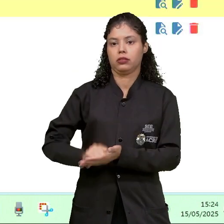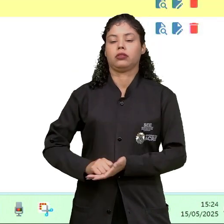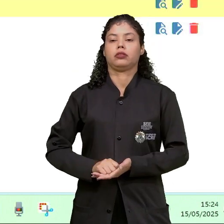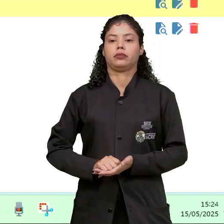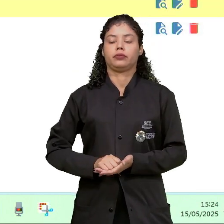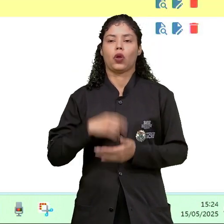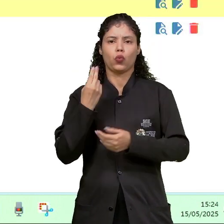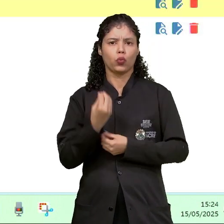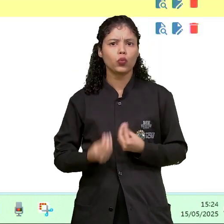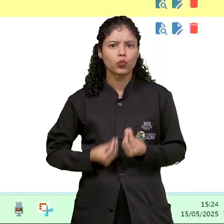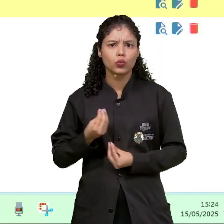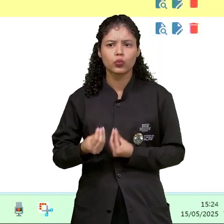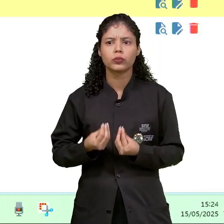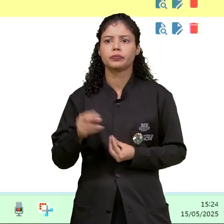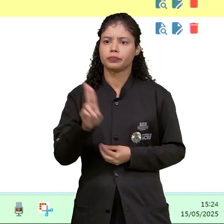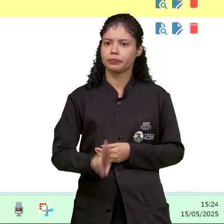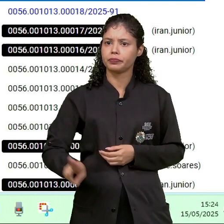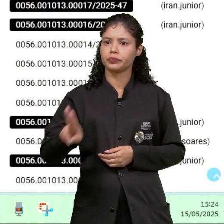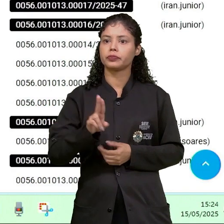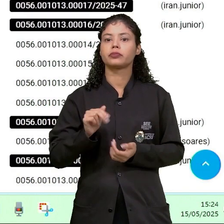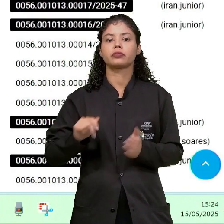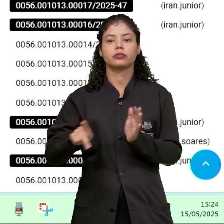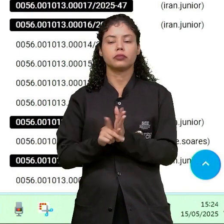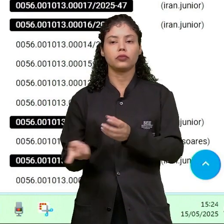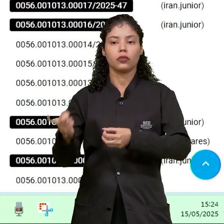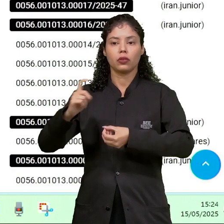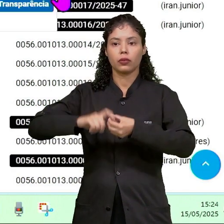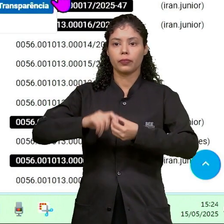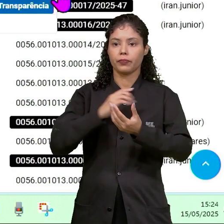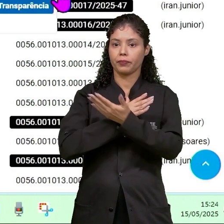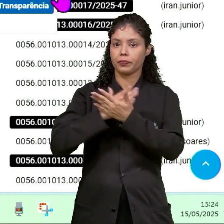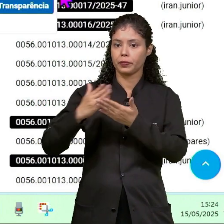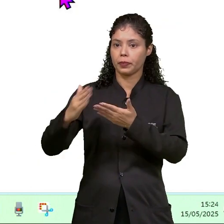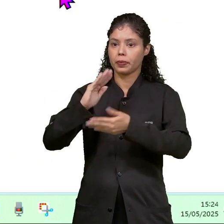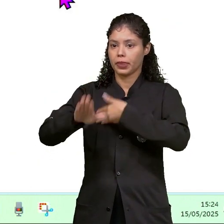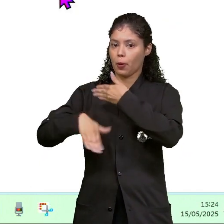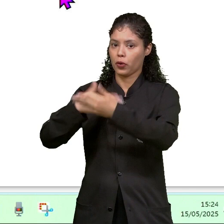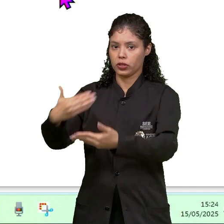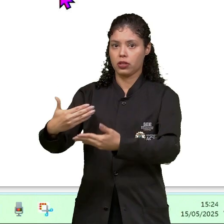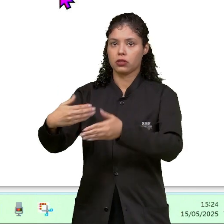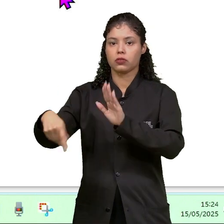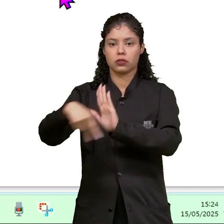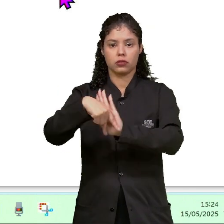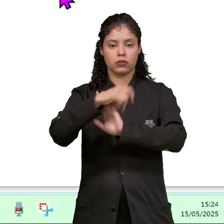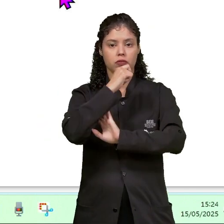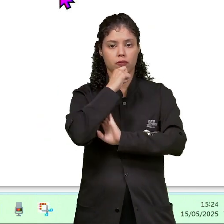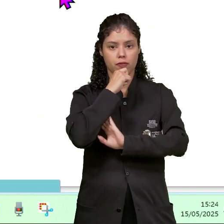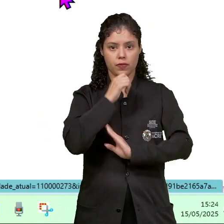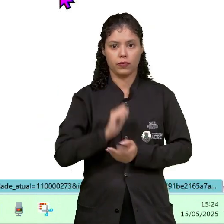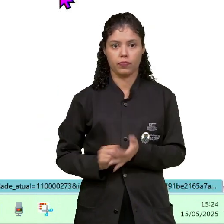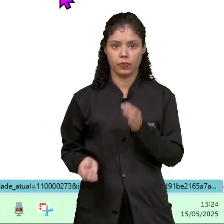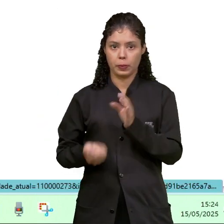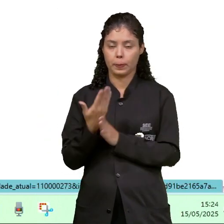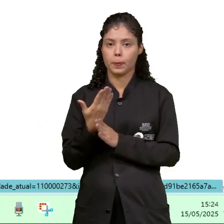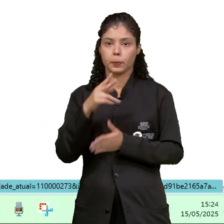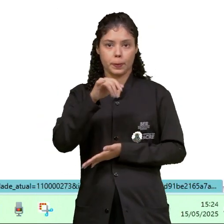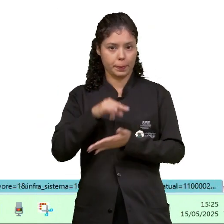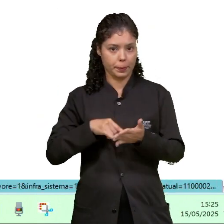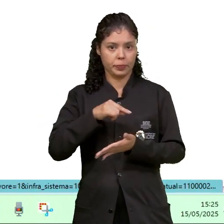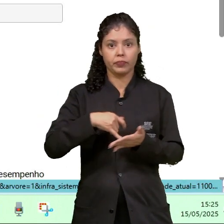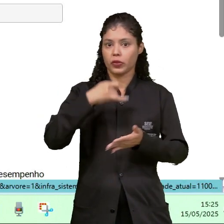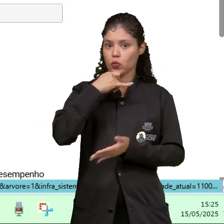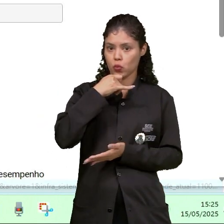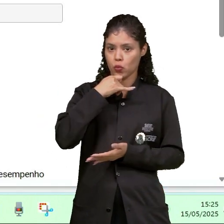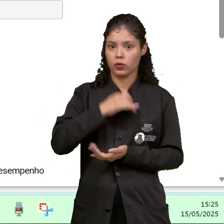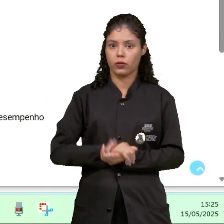isso? Tá? Vamos voltar aqui na tela principal. Vou entrar aqui em um processo. E vou criar agora um documento, por exemplo. Vou